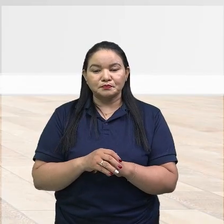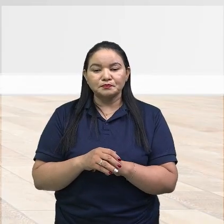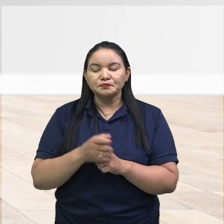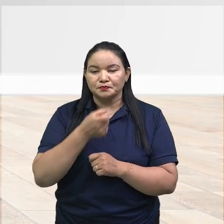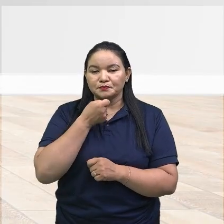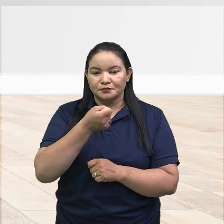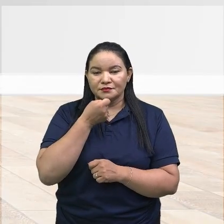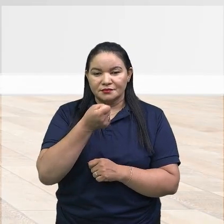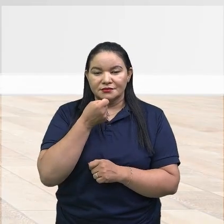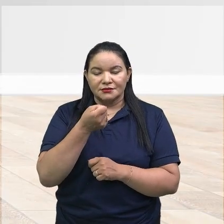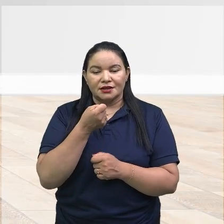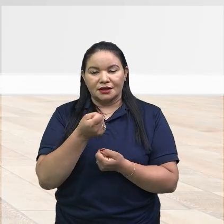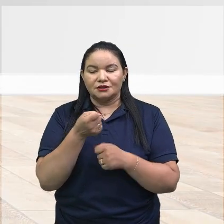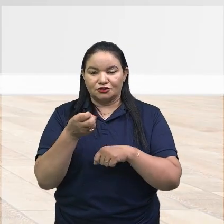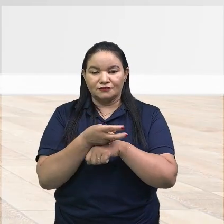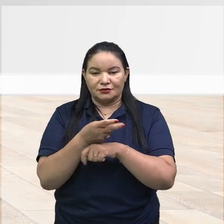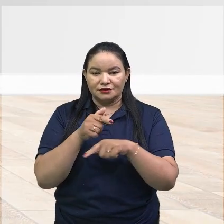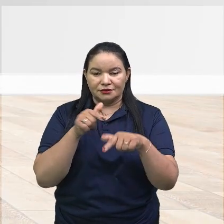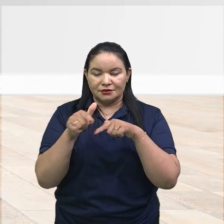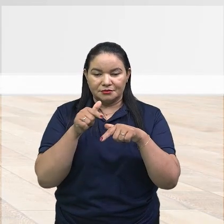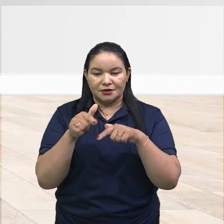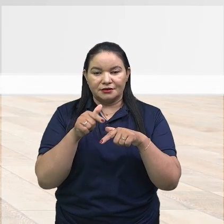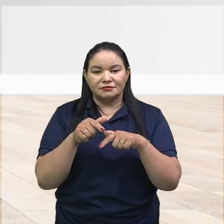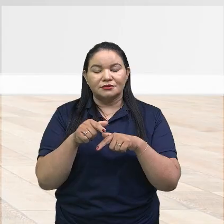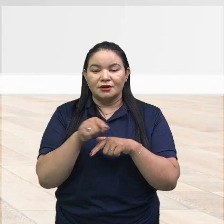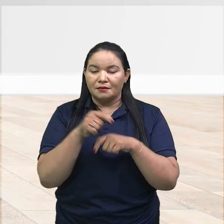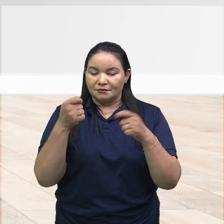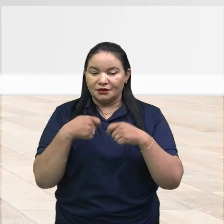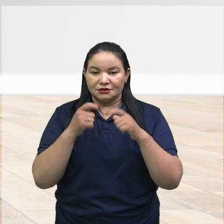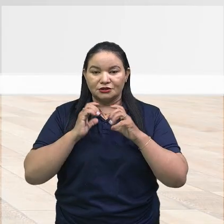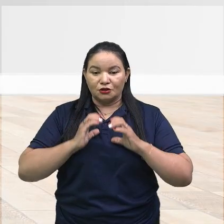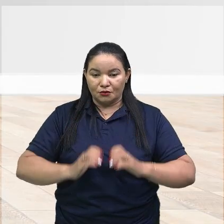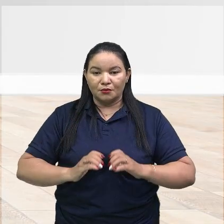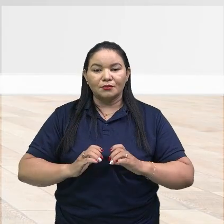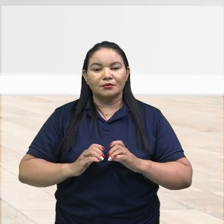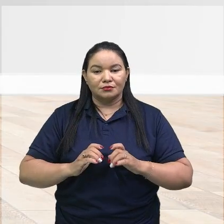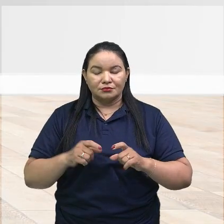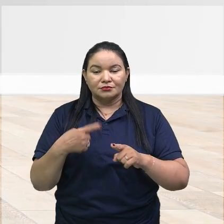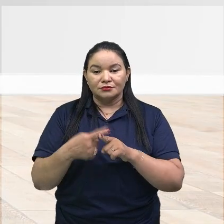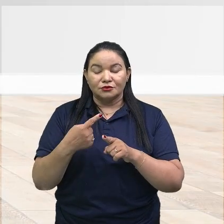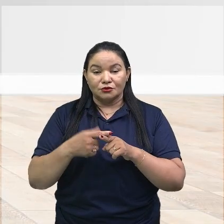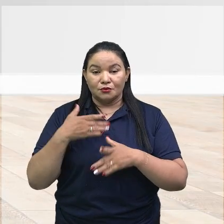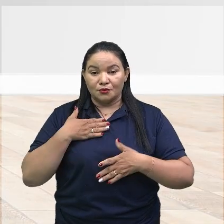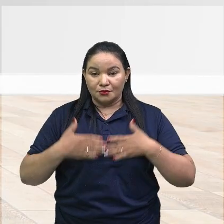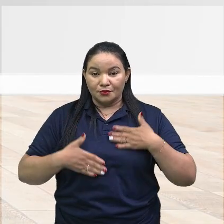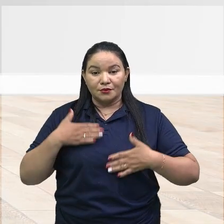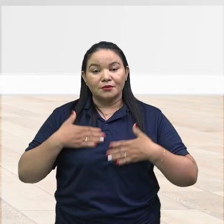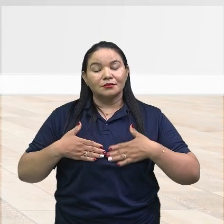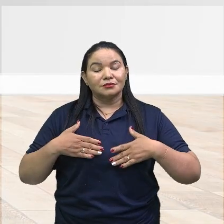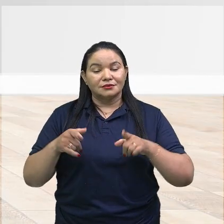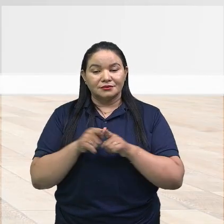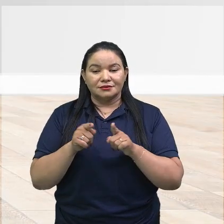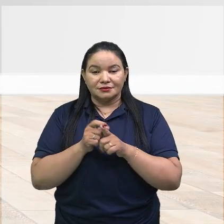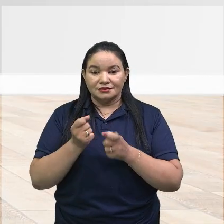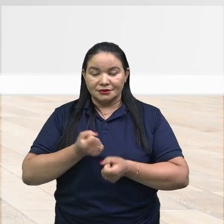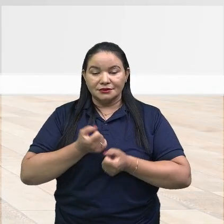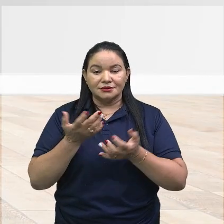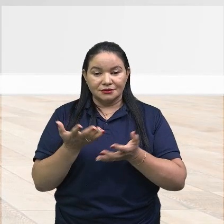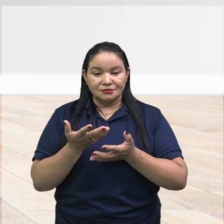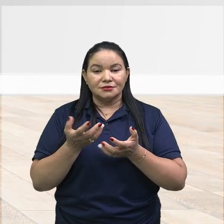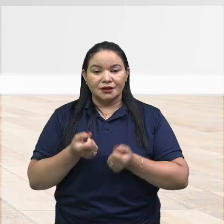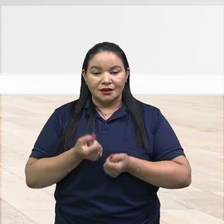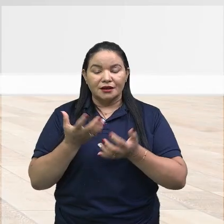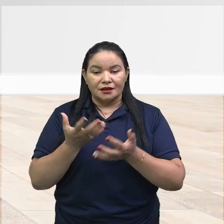né, Isonilde, a gente saber se comportar também. Porque o nosso corpo, ele transmite uma mensagem através do